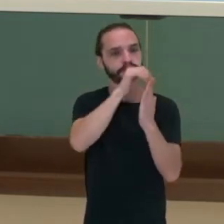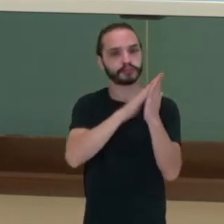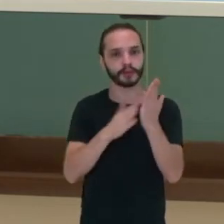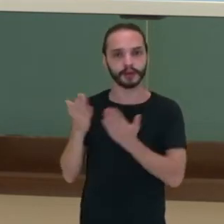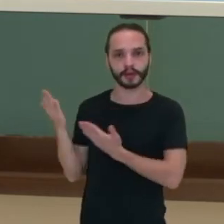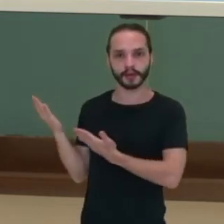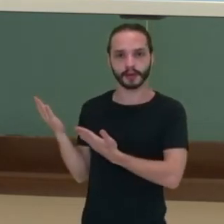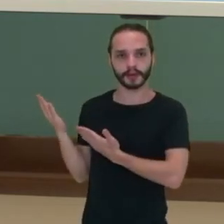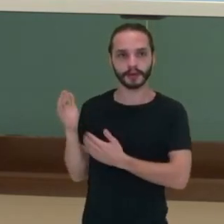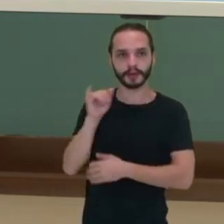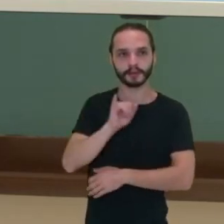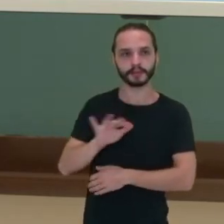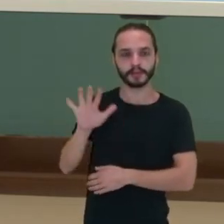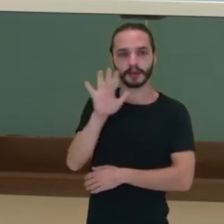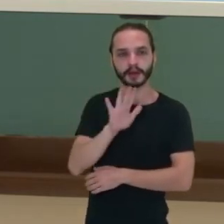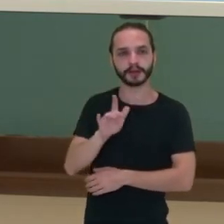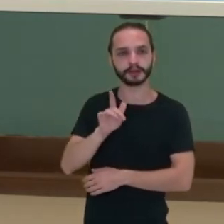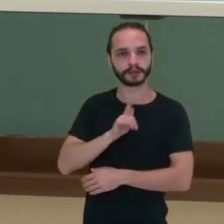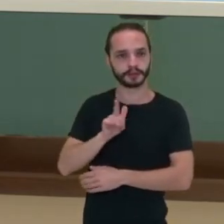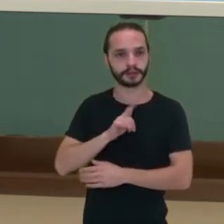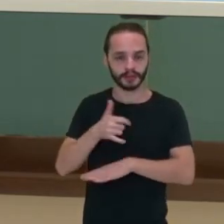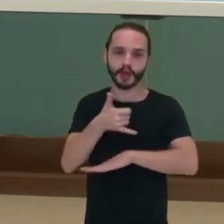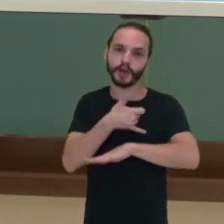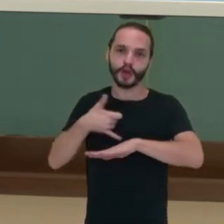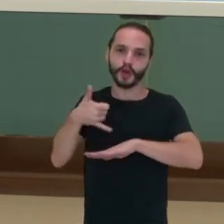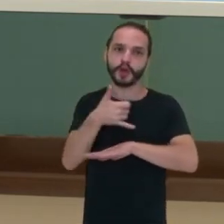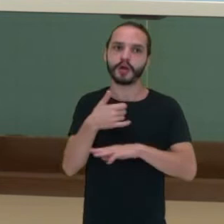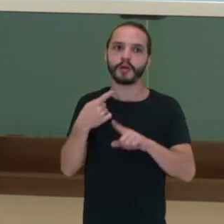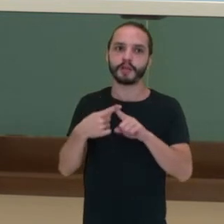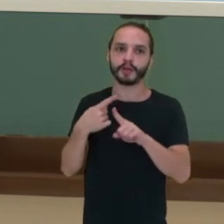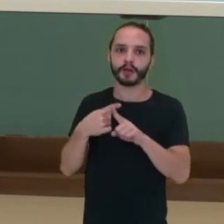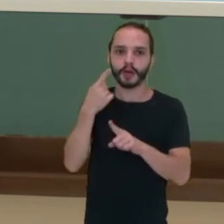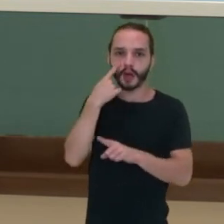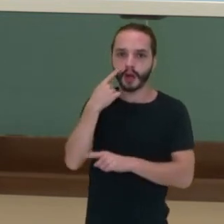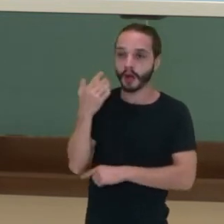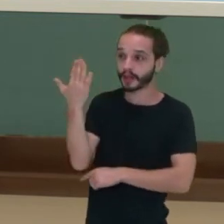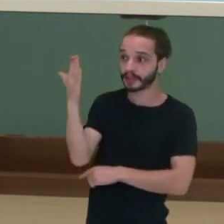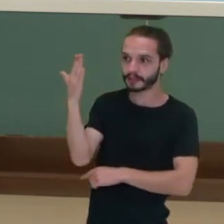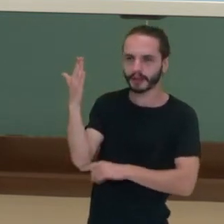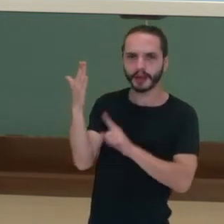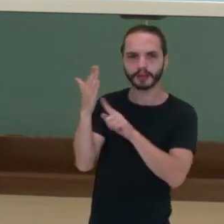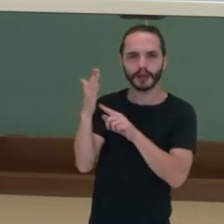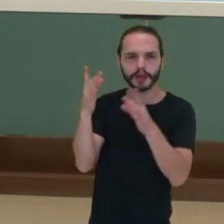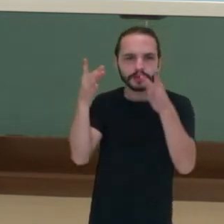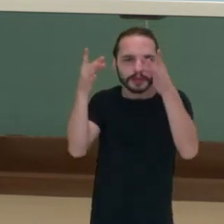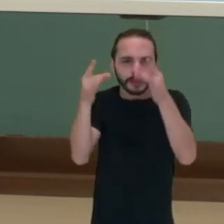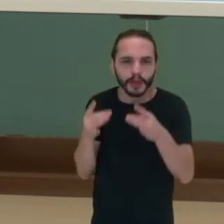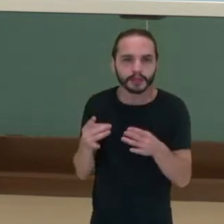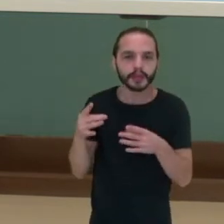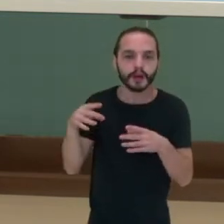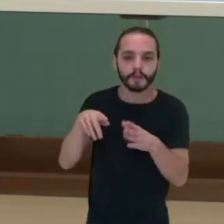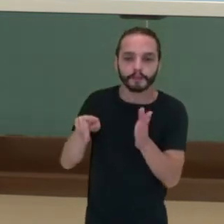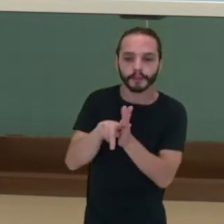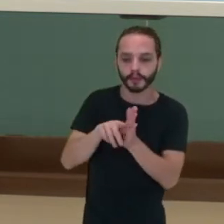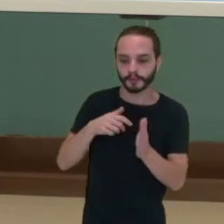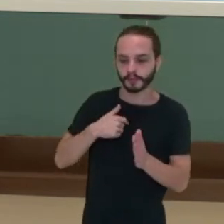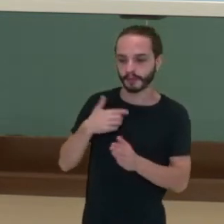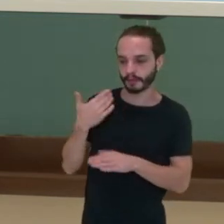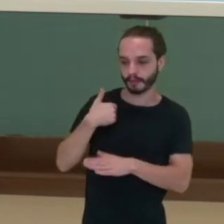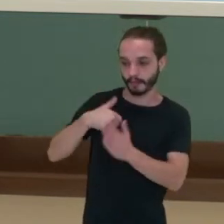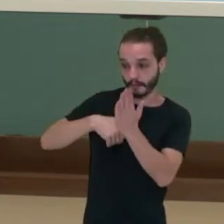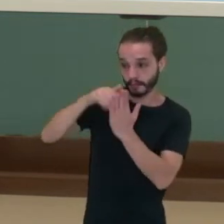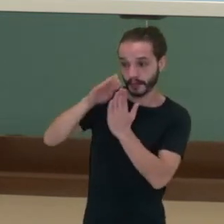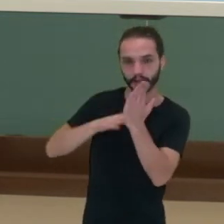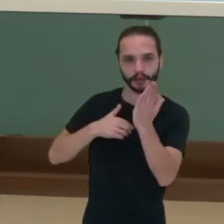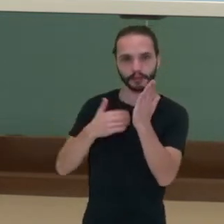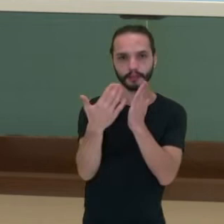teve muito tempo para resolver essa pintura, porque nesse detalhamento aqui você vai ver o reflexo do próprio pintor fazendo a pintura. Então quer dizer, a pessoa tem que